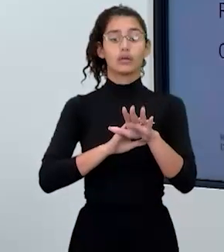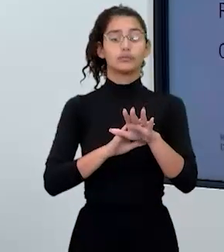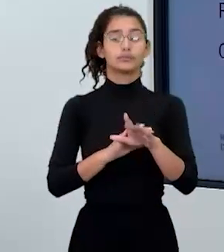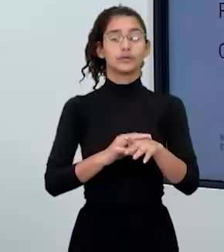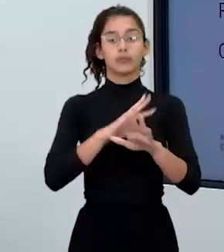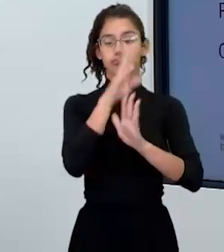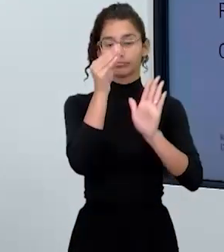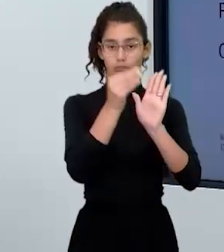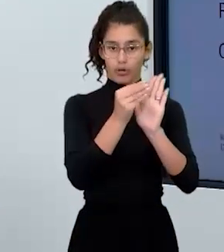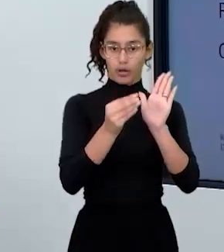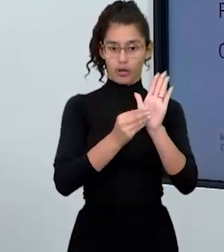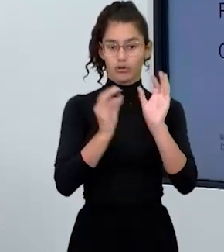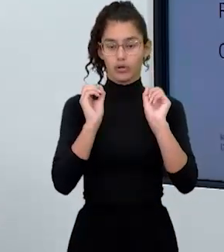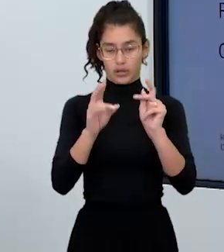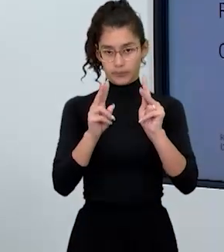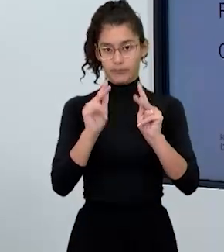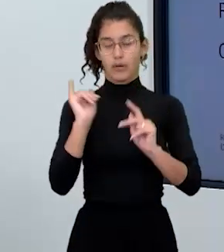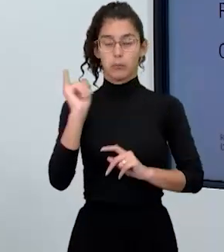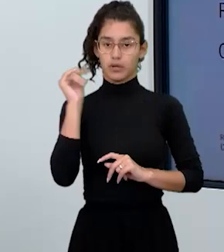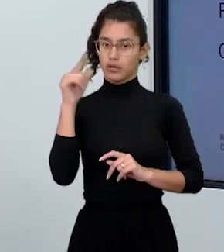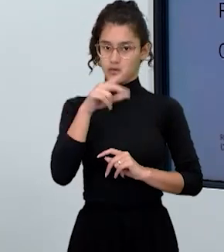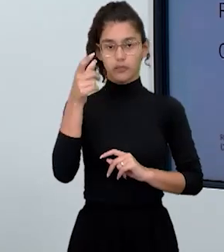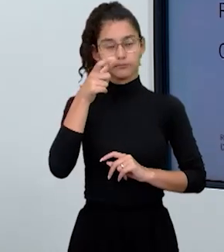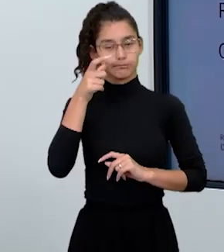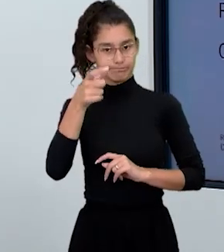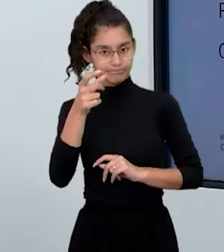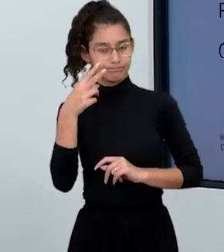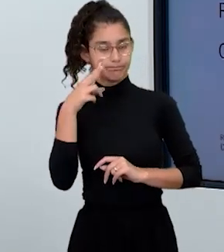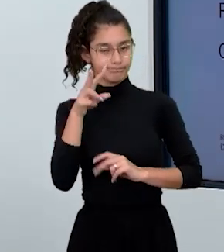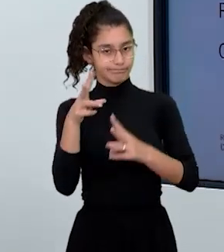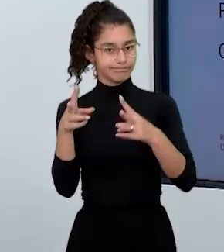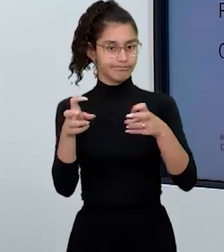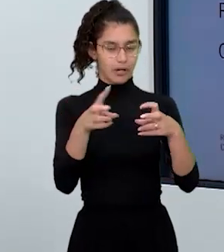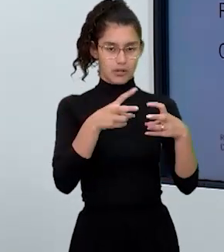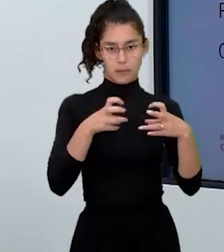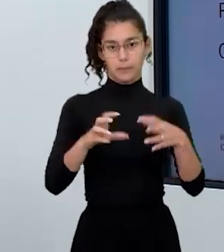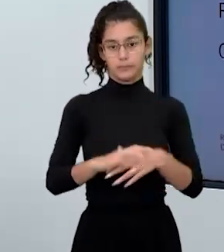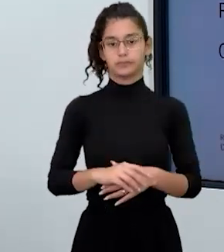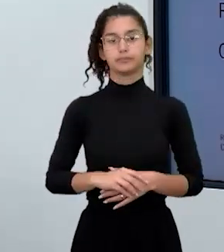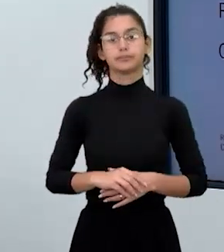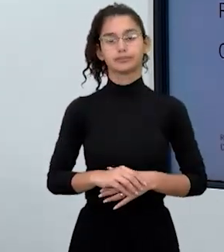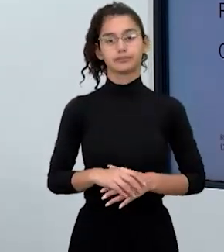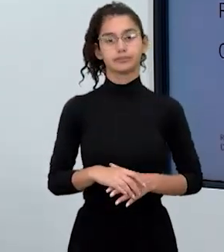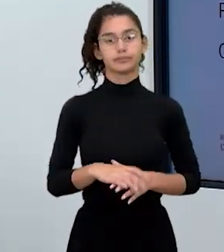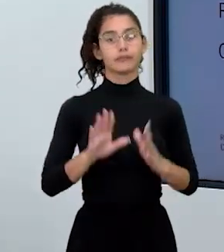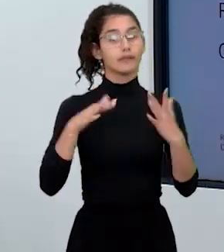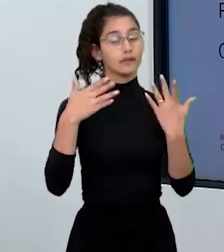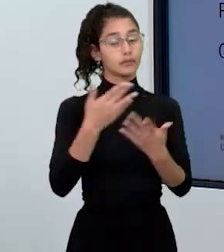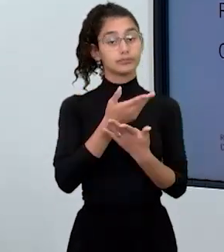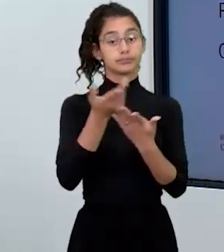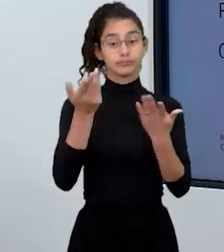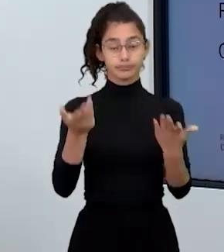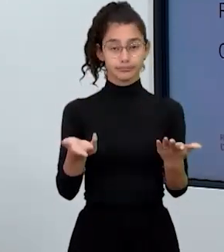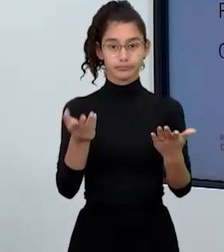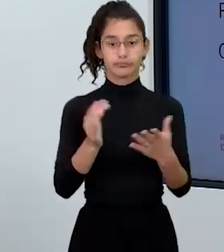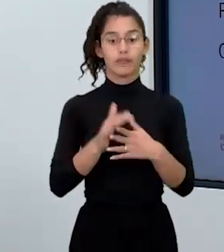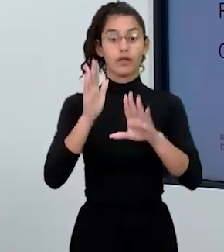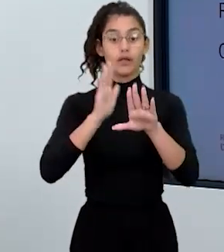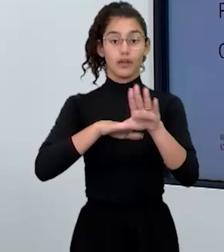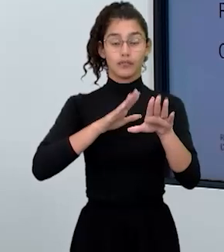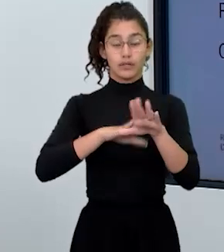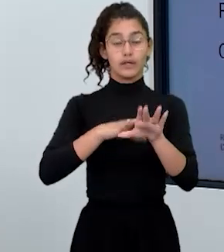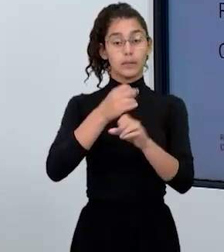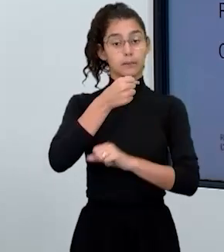ele está alocado, tá bom? É super importante vocês observarem isso, ok? Então, fica aí para vocês fazerem